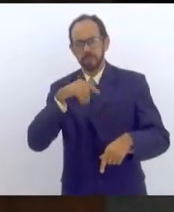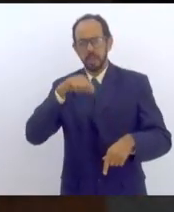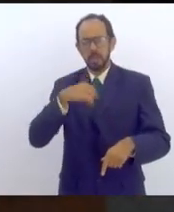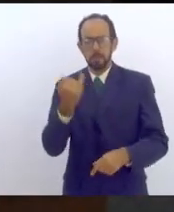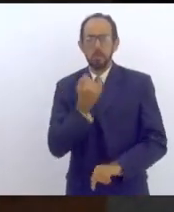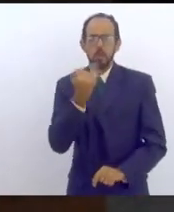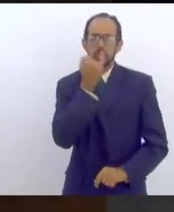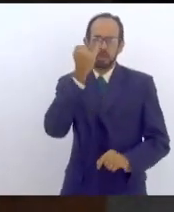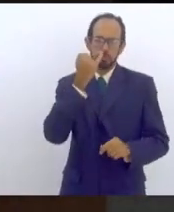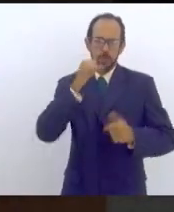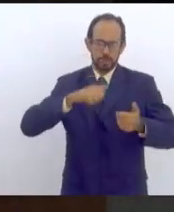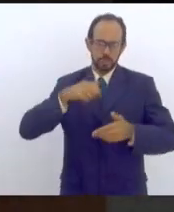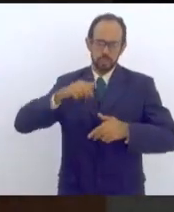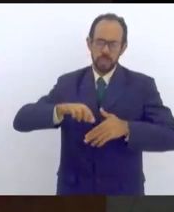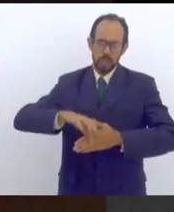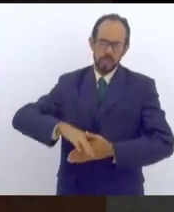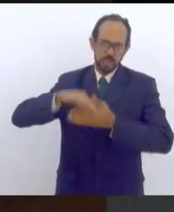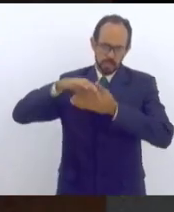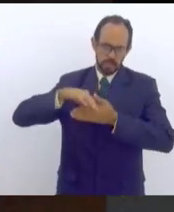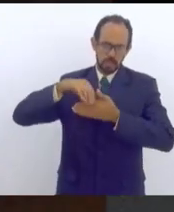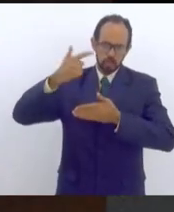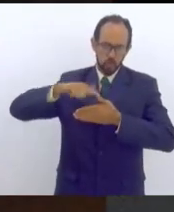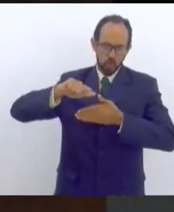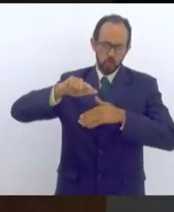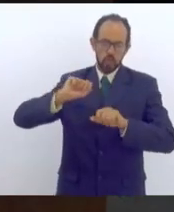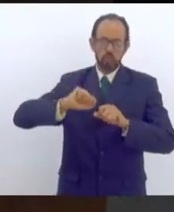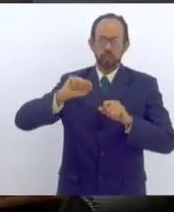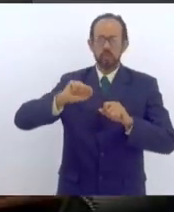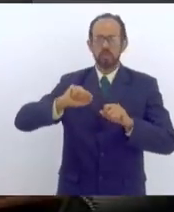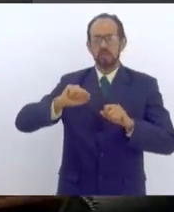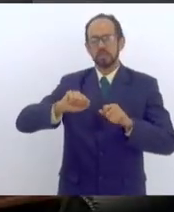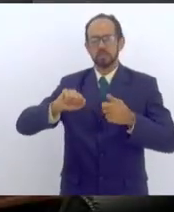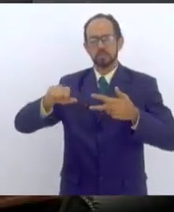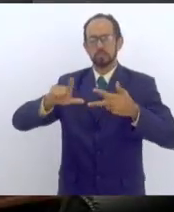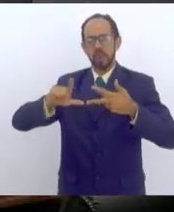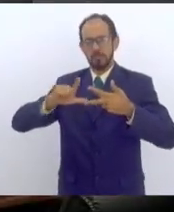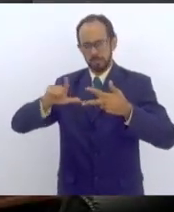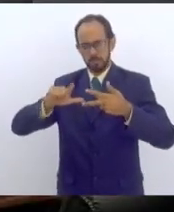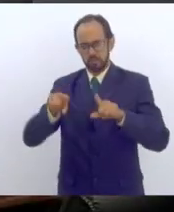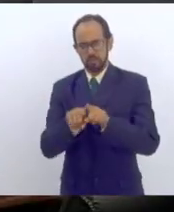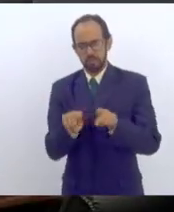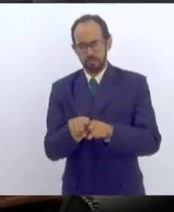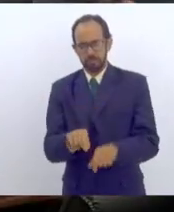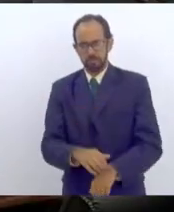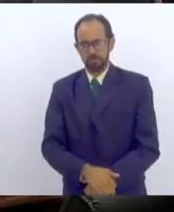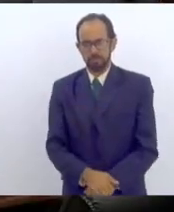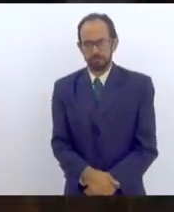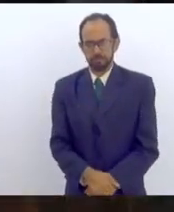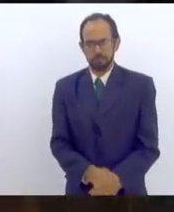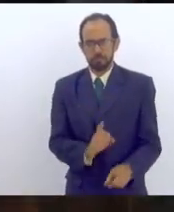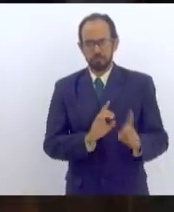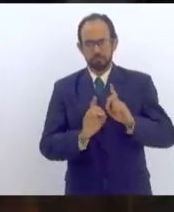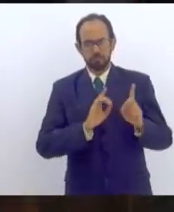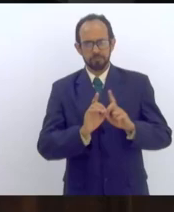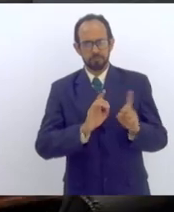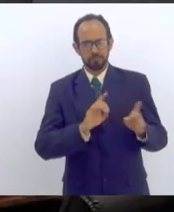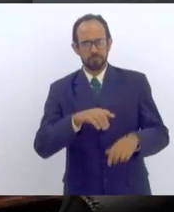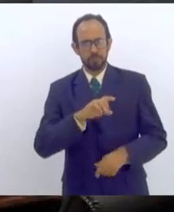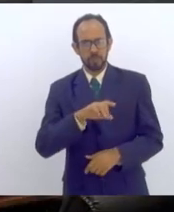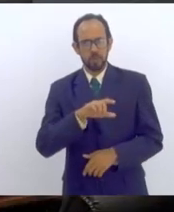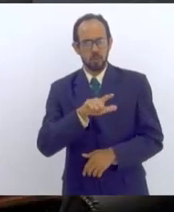outras assembleias com a formação da nossa procuradoria. Obrigado. Presidente. Para discutir, deputado Luiz Cláudio